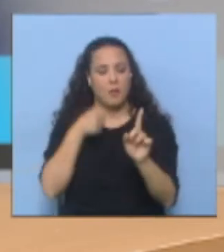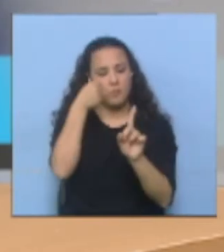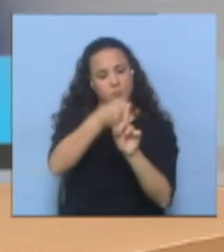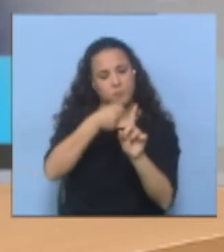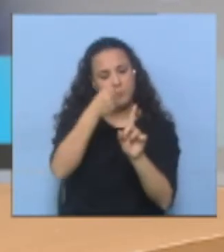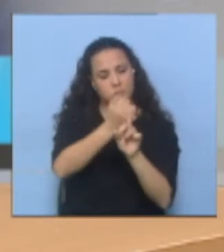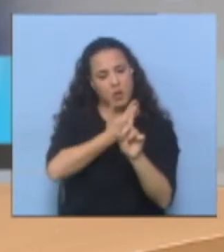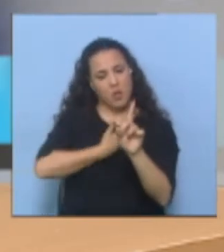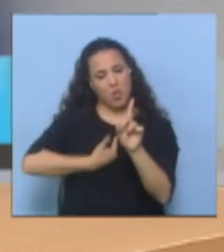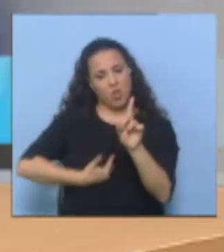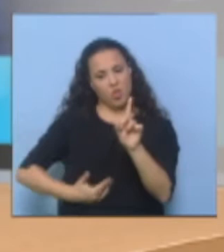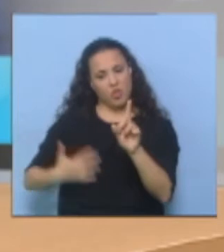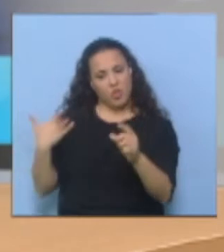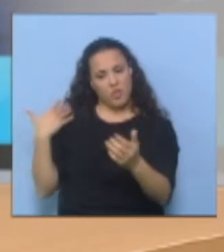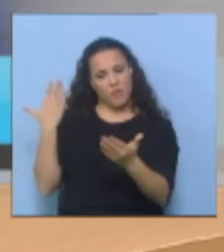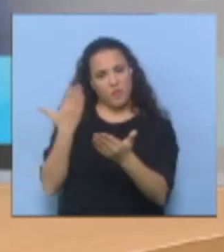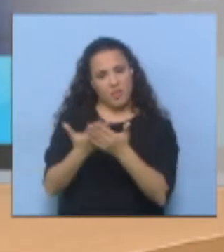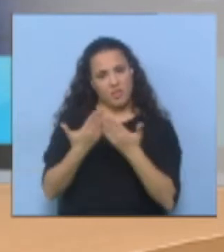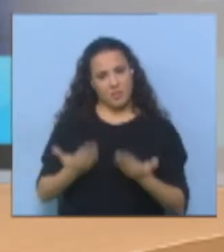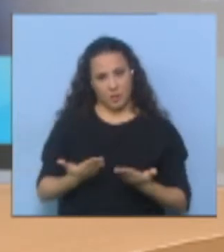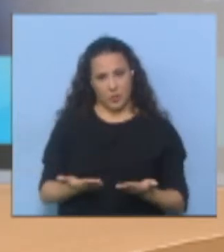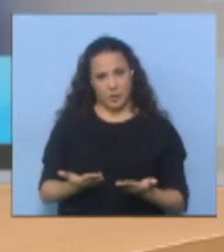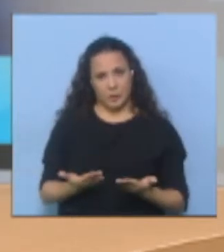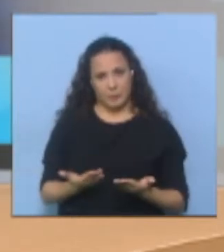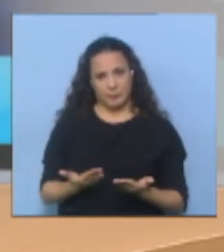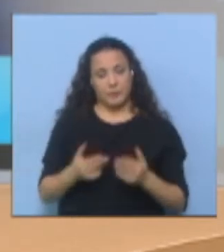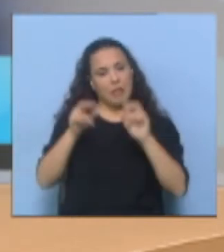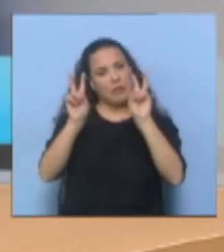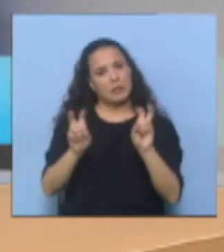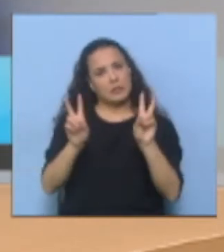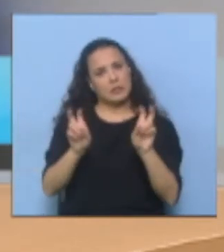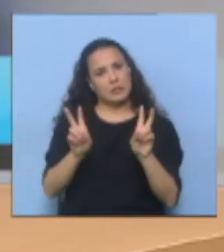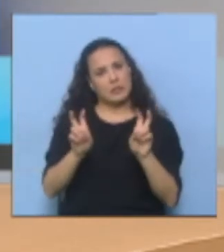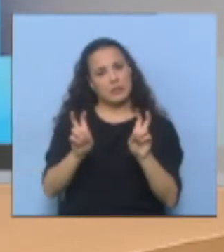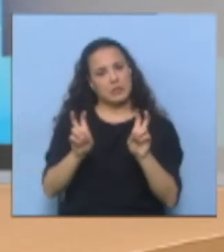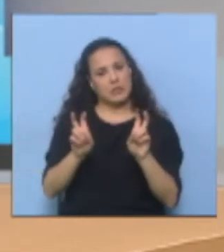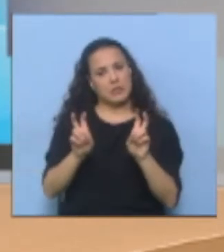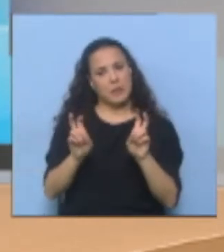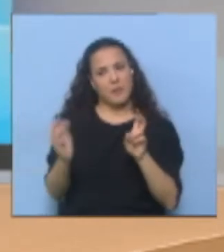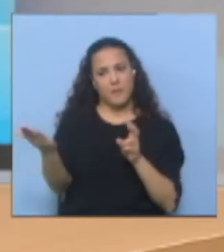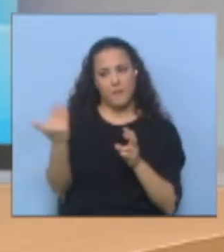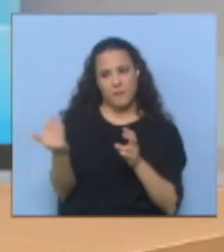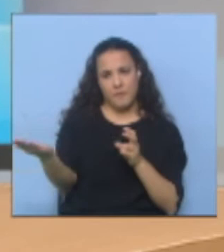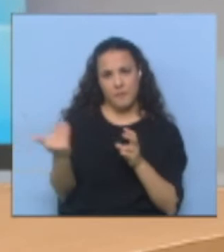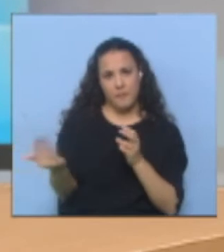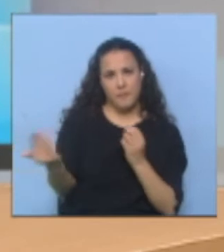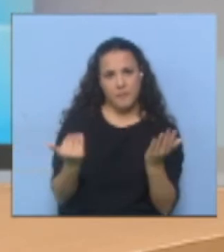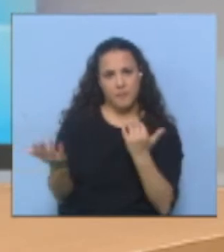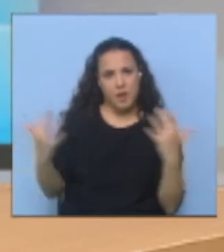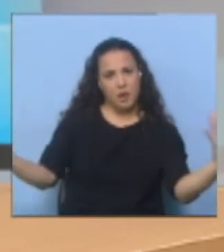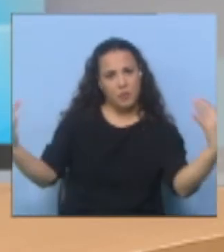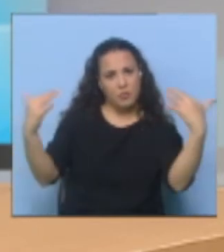novos. E, portanto, também é uma temática que penso que vai atrair as pessoas,